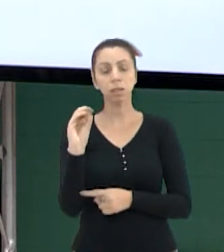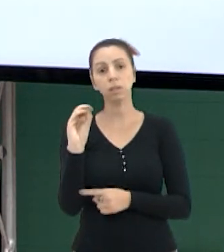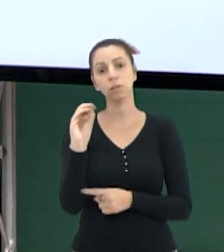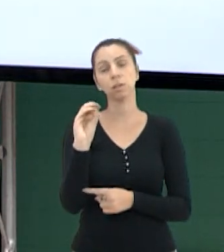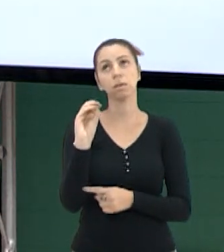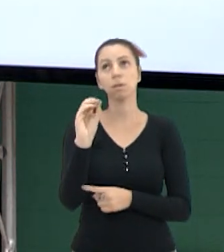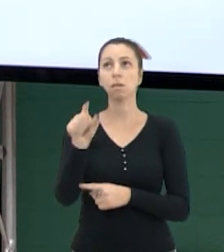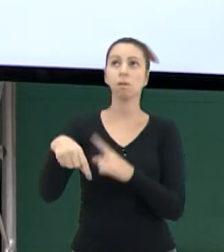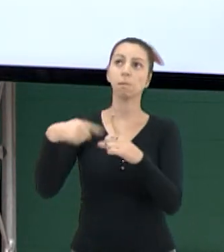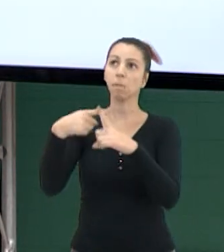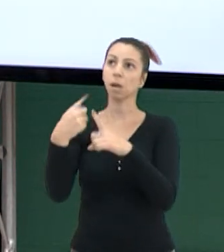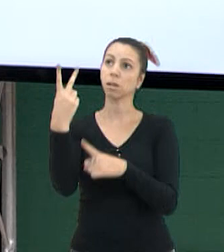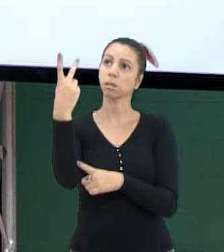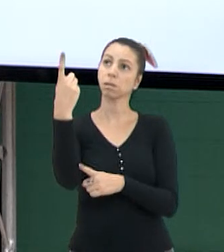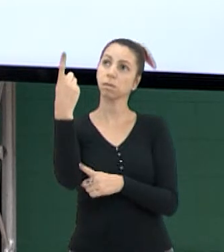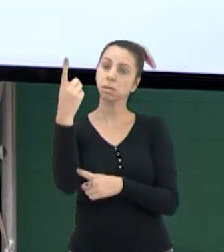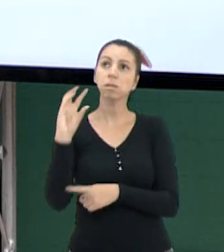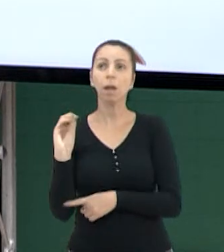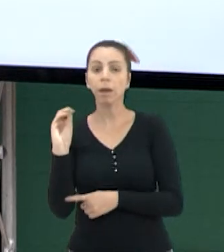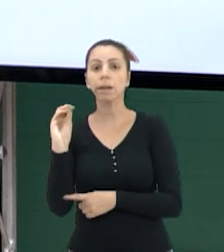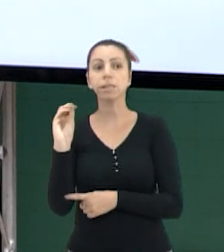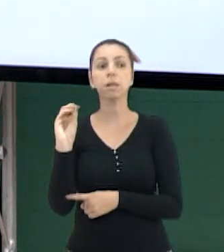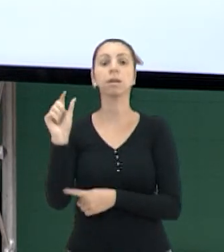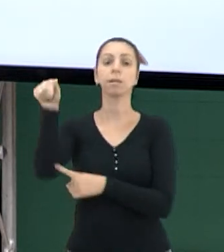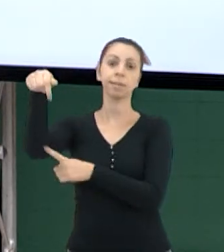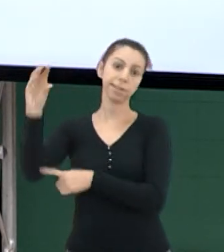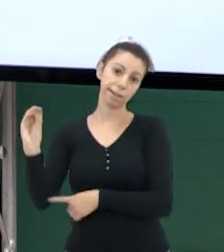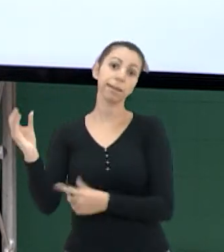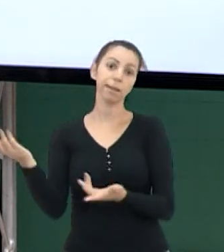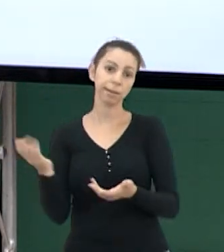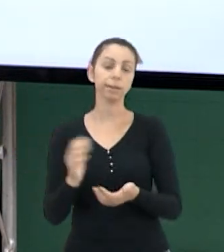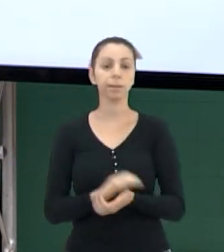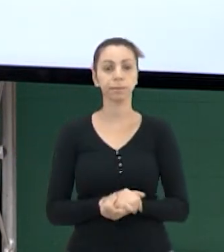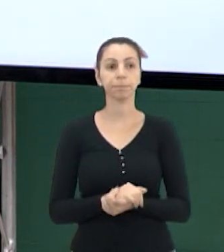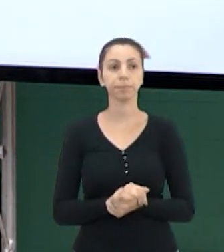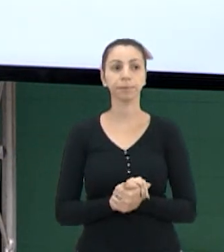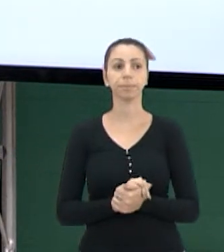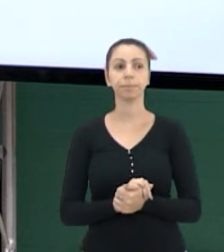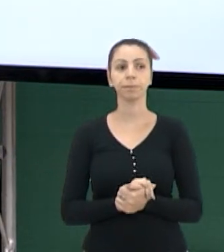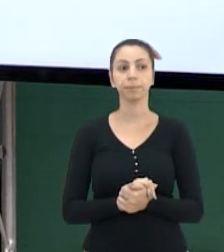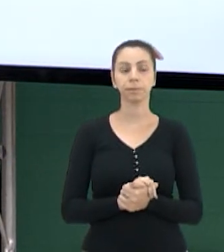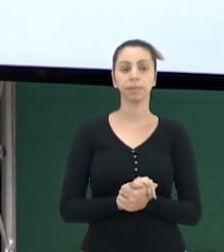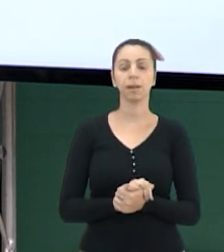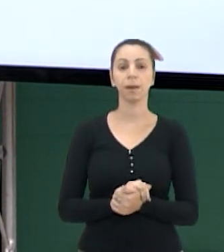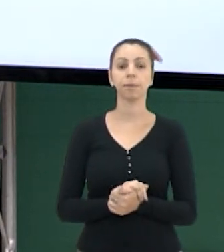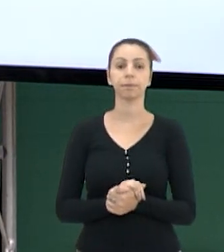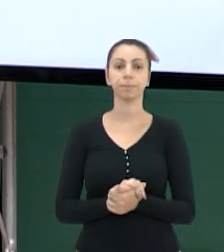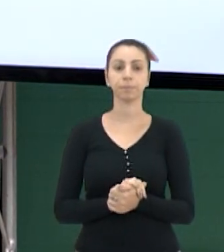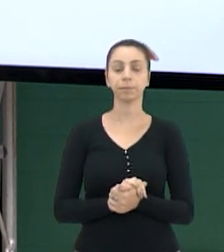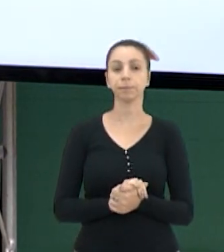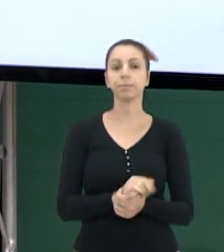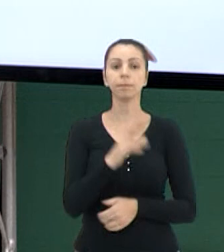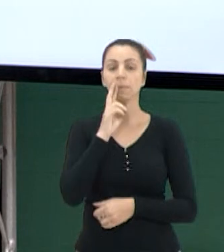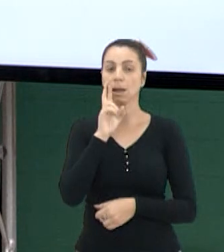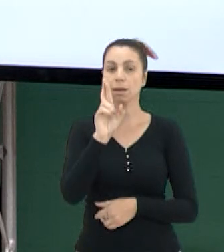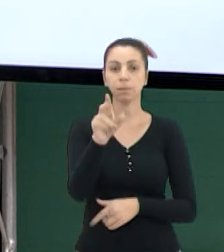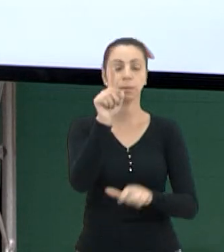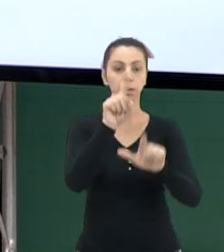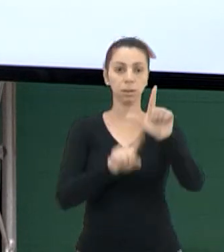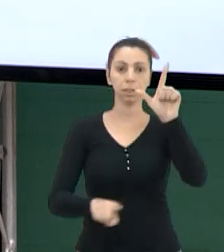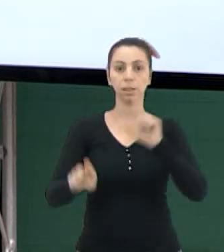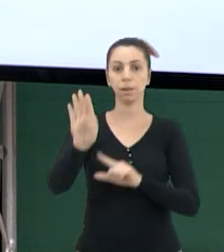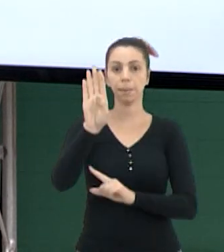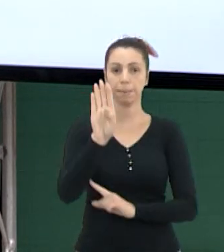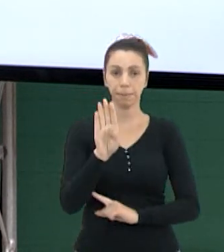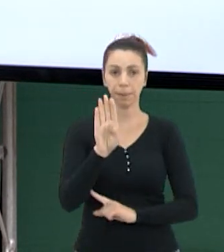10, 70. Então, ângulos opostos pelo vértice são iguais. A resposta vai ser letra B. 70